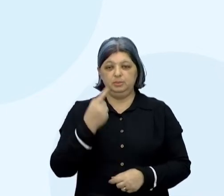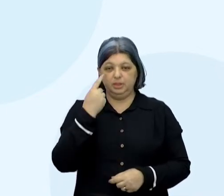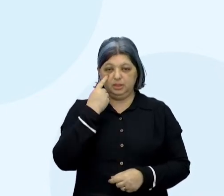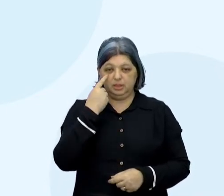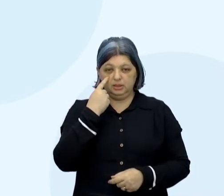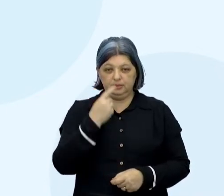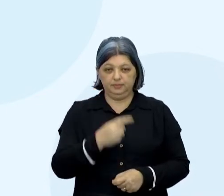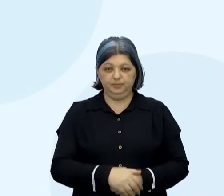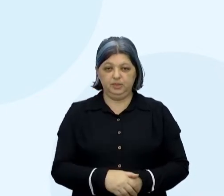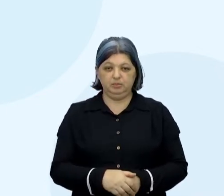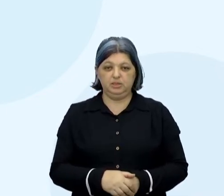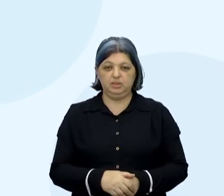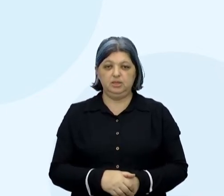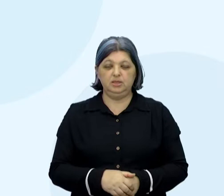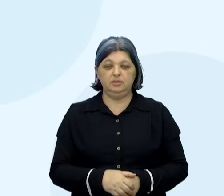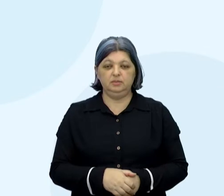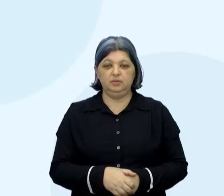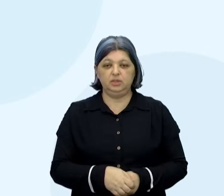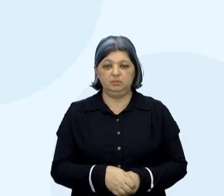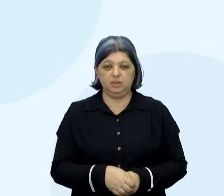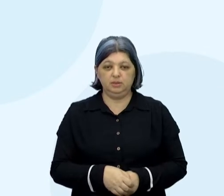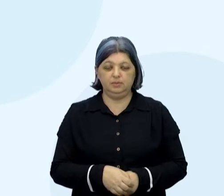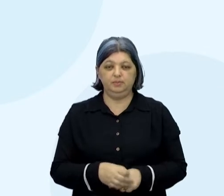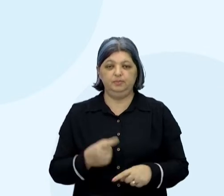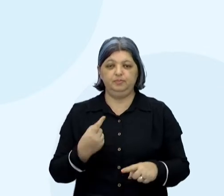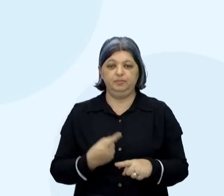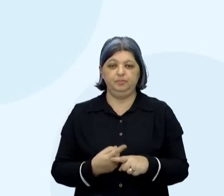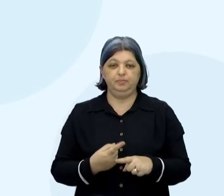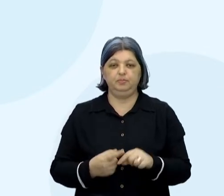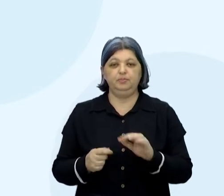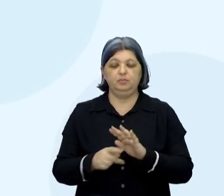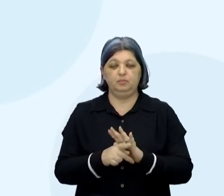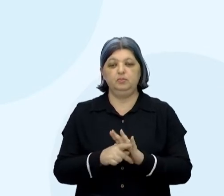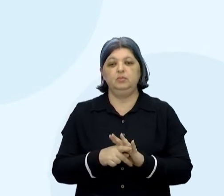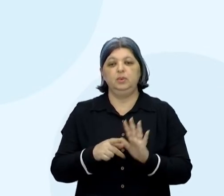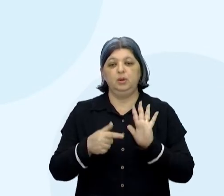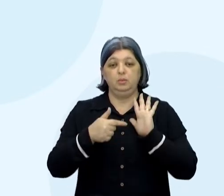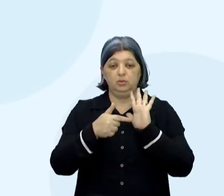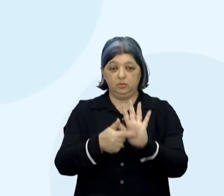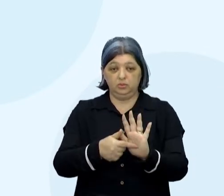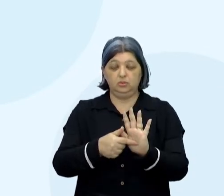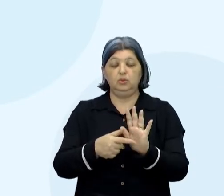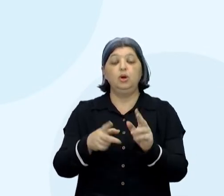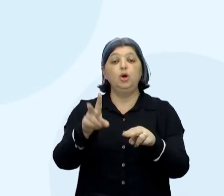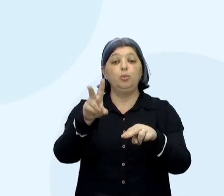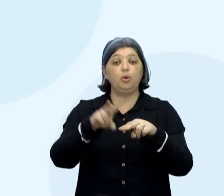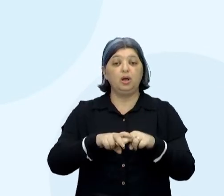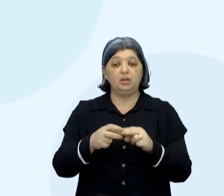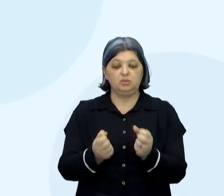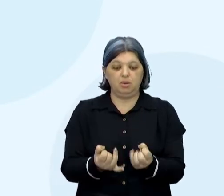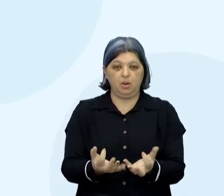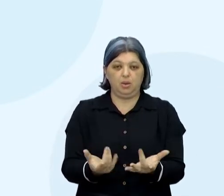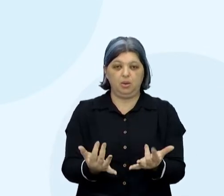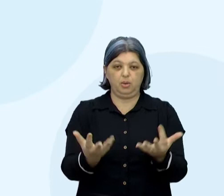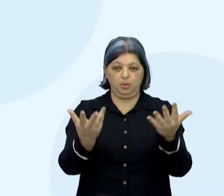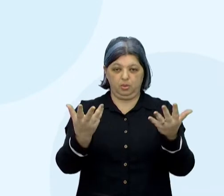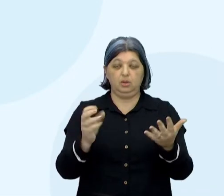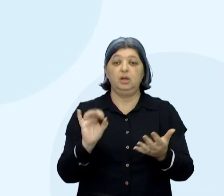ser, né, além de um patrimônio, né, importante, ele acabou ficando em destaque, né, pelo incêndio ocorrido no ano